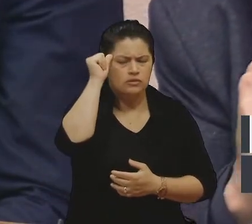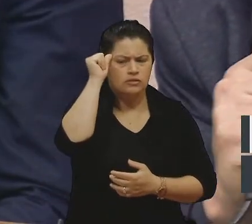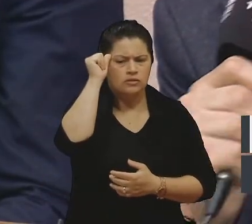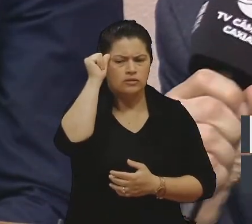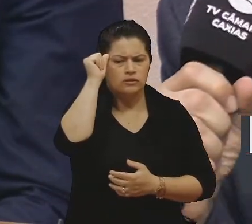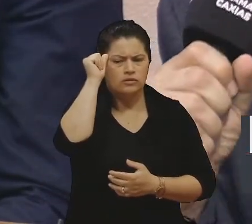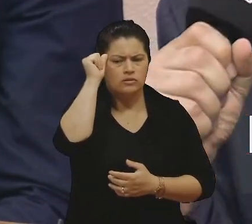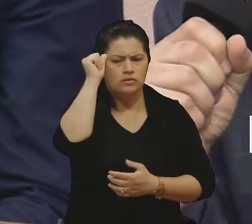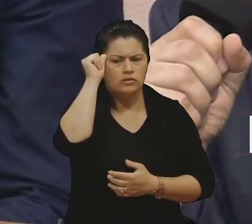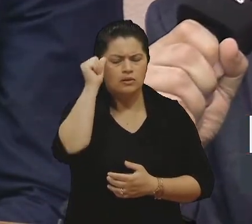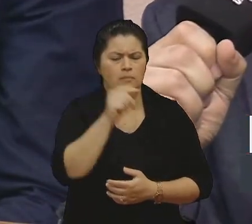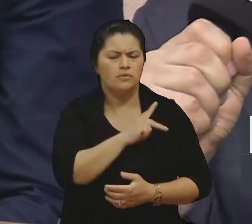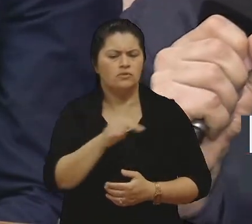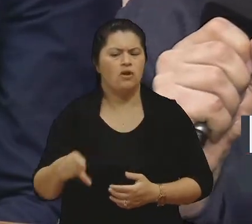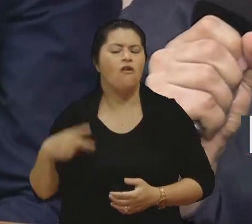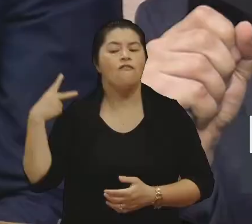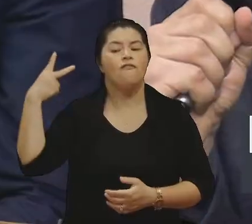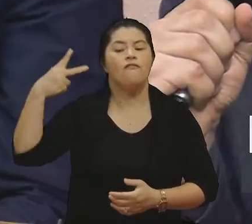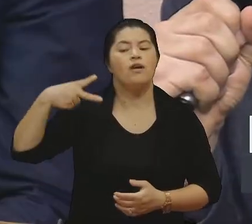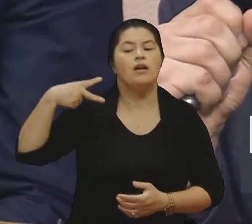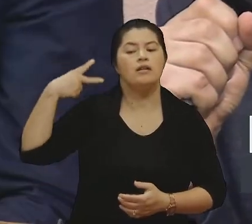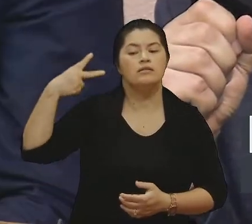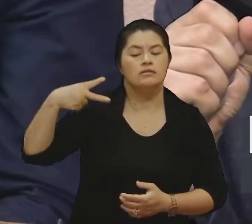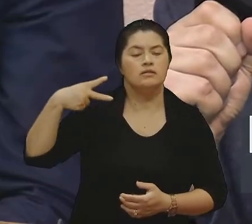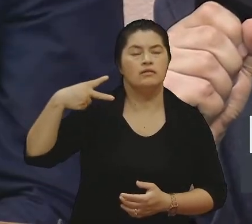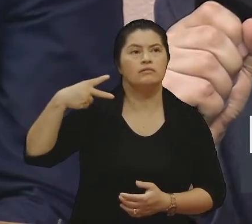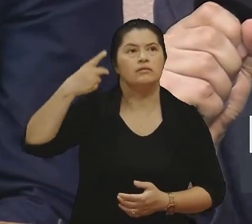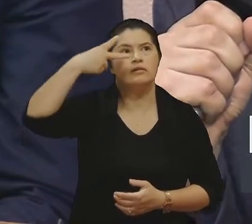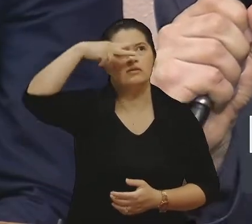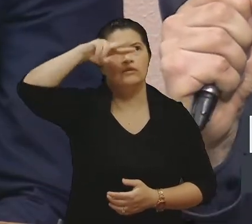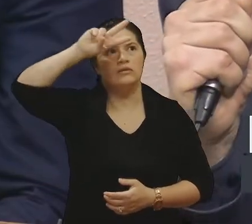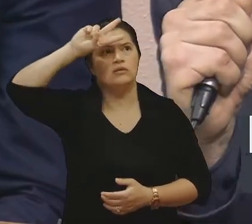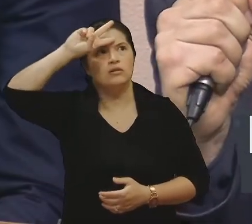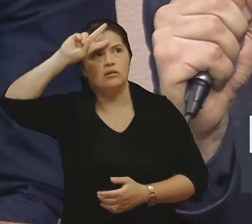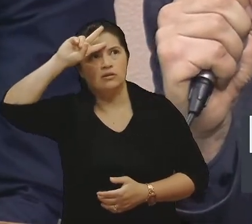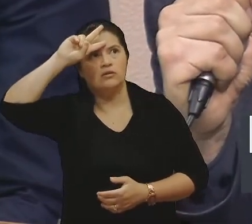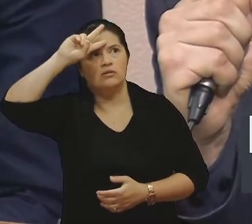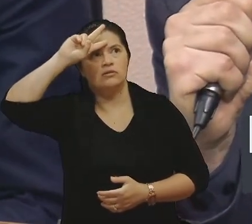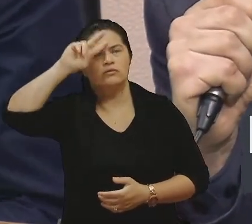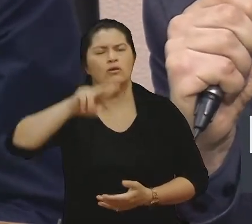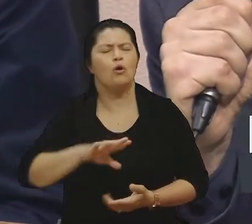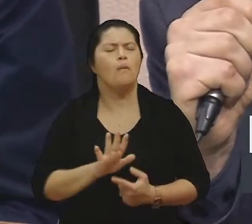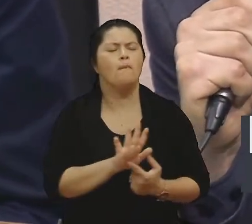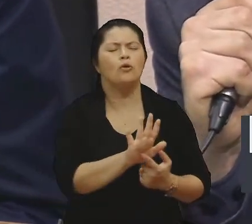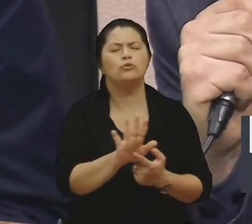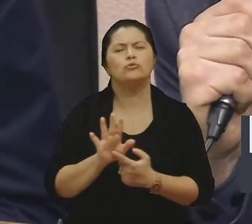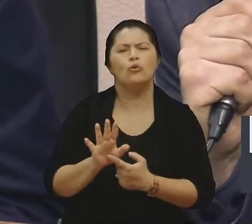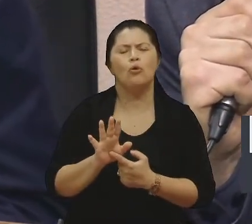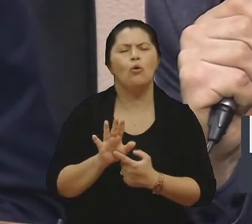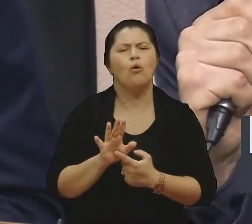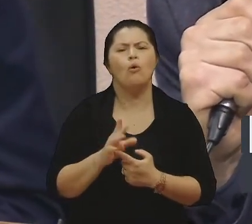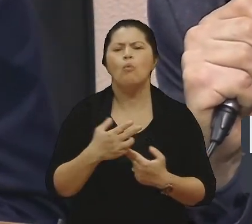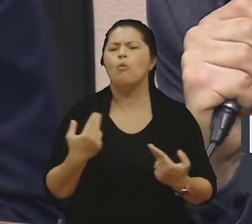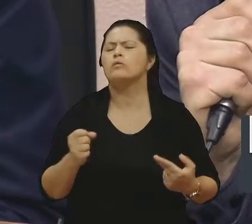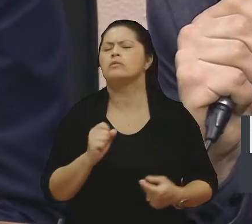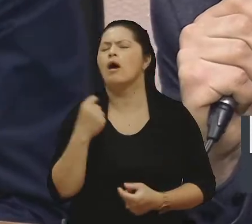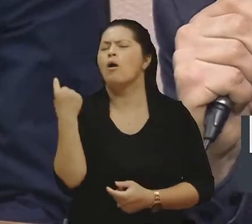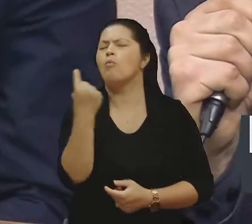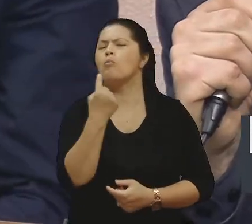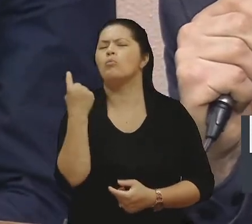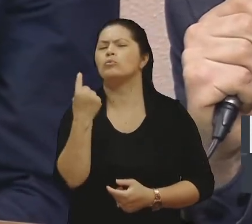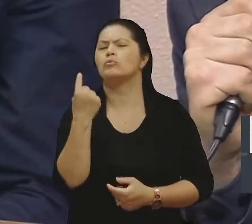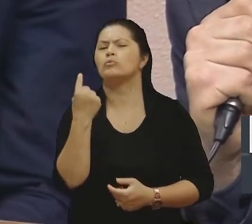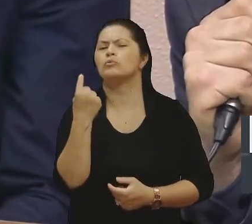pelo vereador Edson da Rosa, trouxe uma coisa inédita, né? O protagonismo